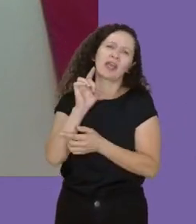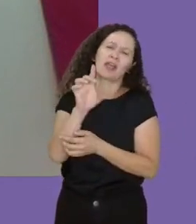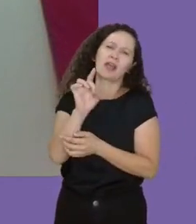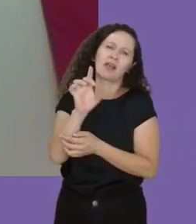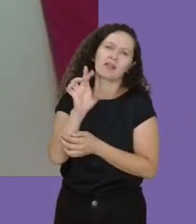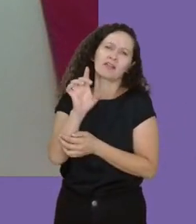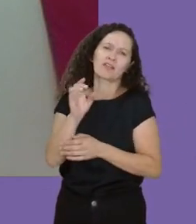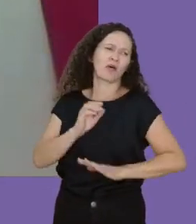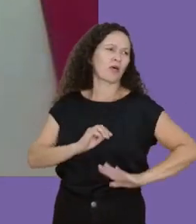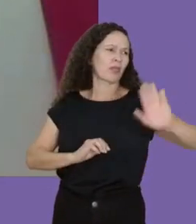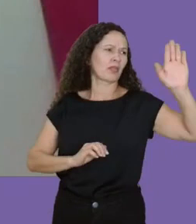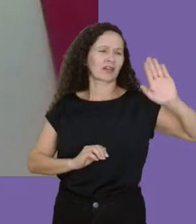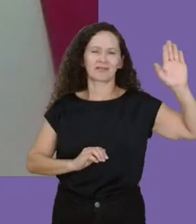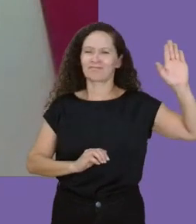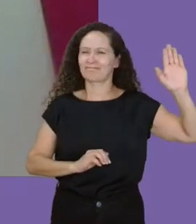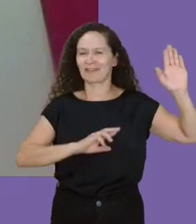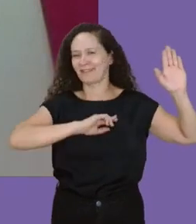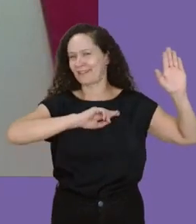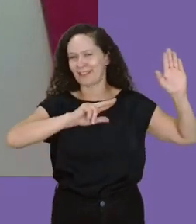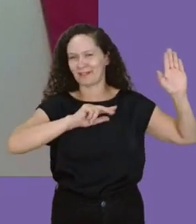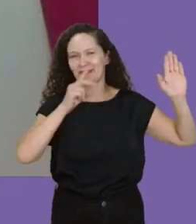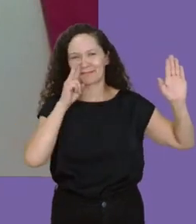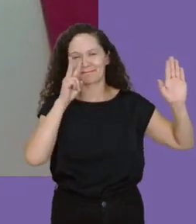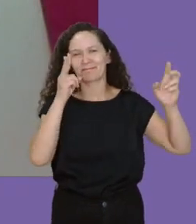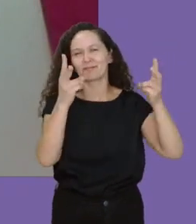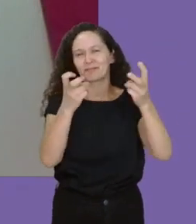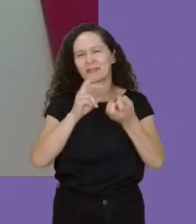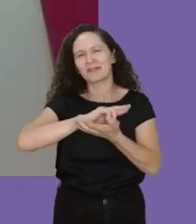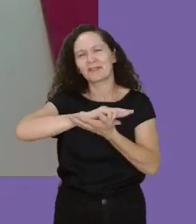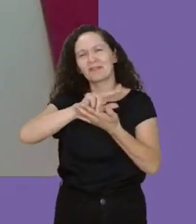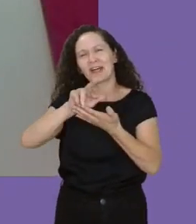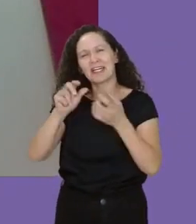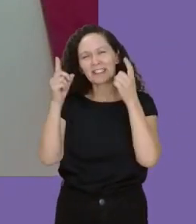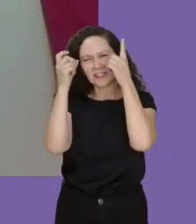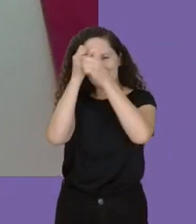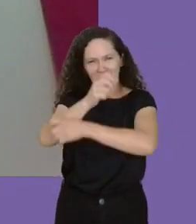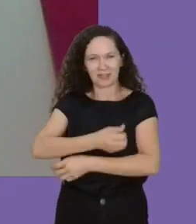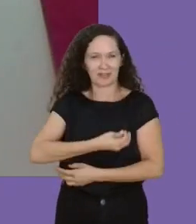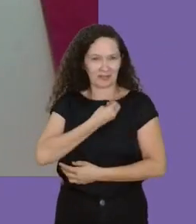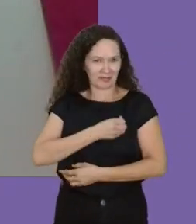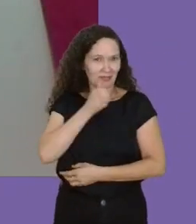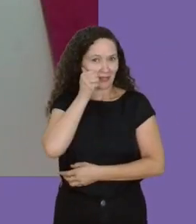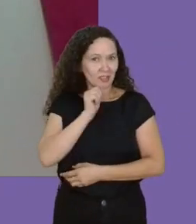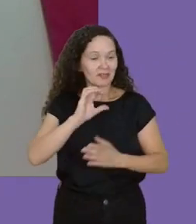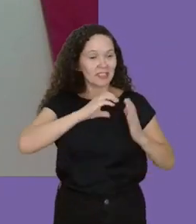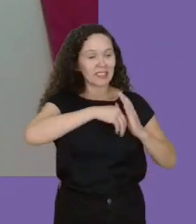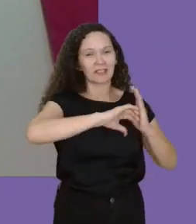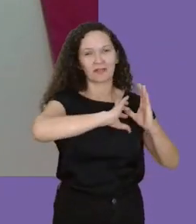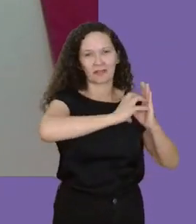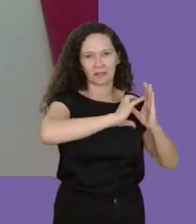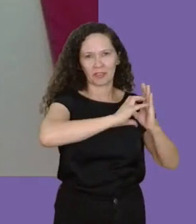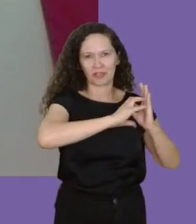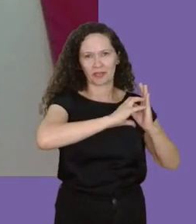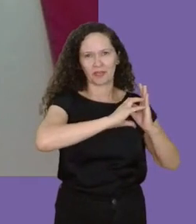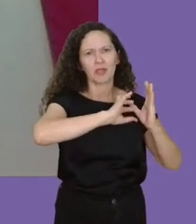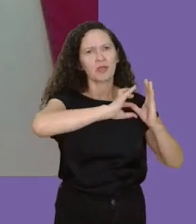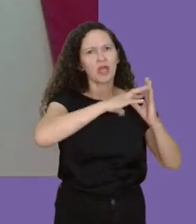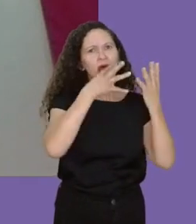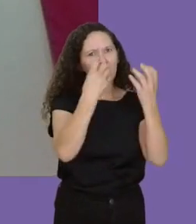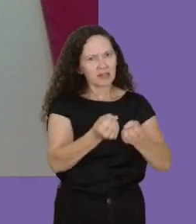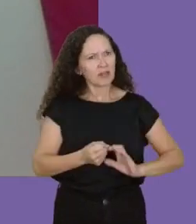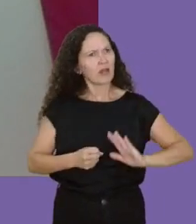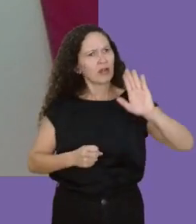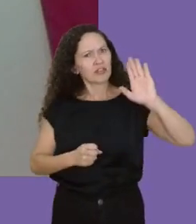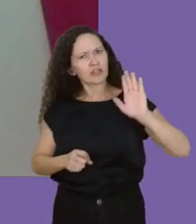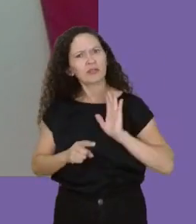na campanha, né? A gente tem visto muitas mulheres, as dificuldades que elas veem dos partidos abraçarem as suas candidaturas e